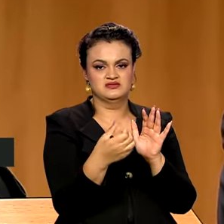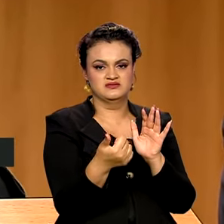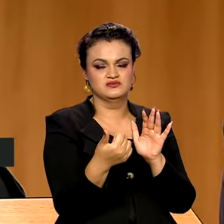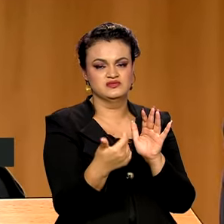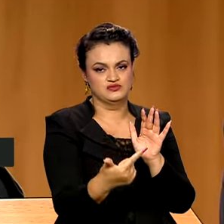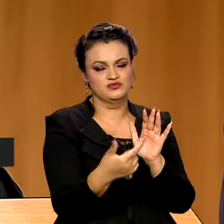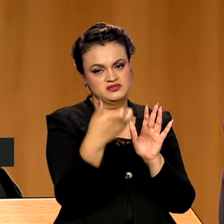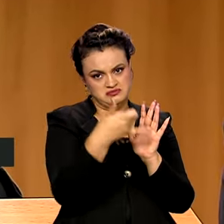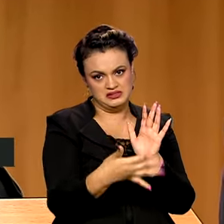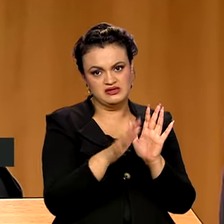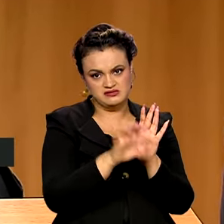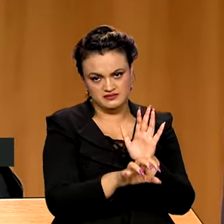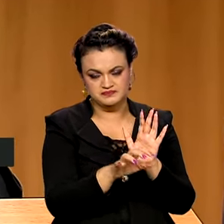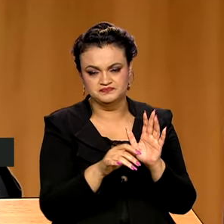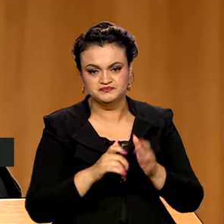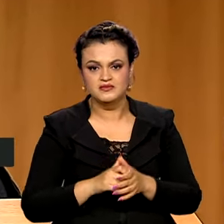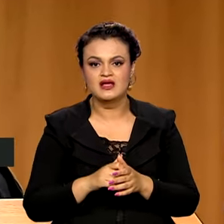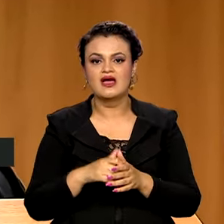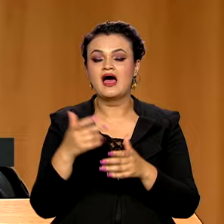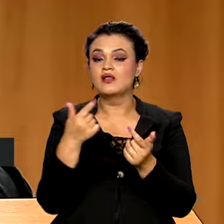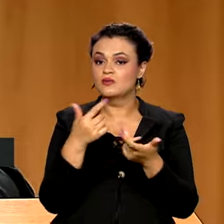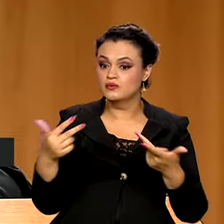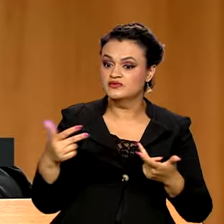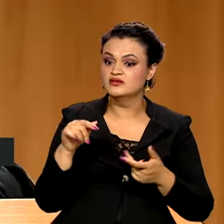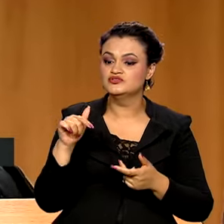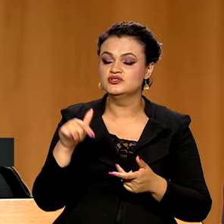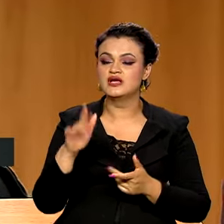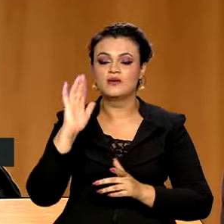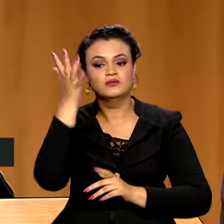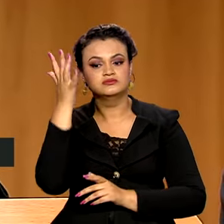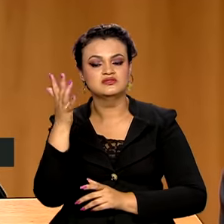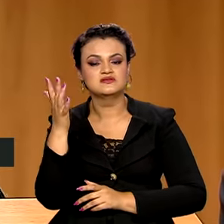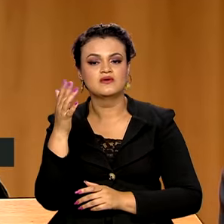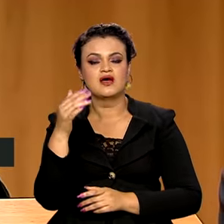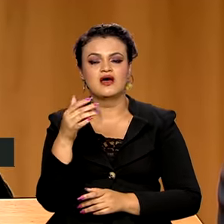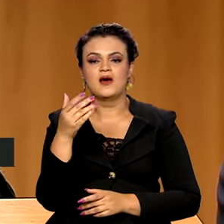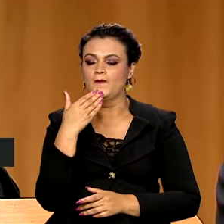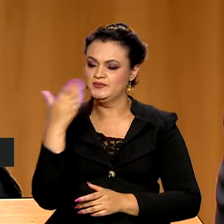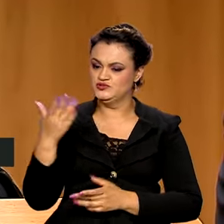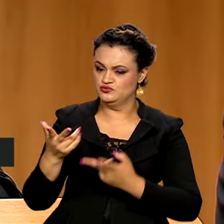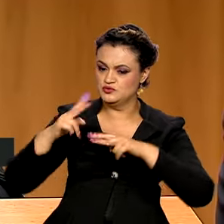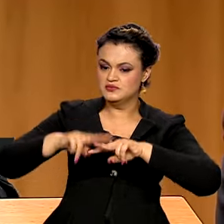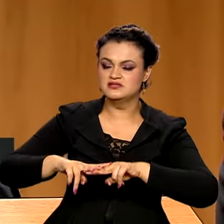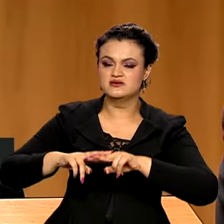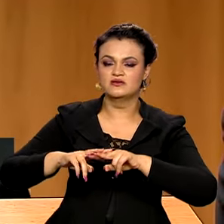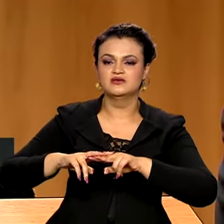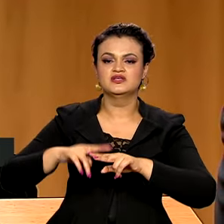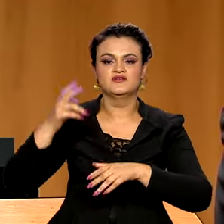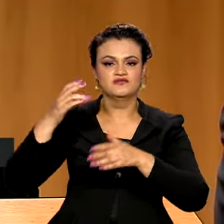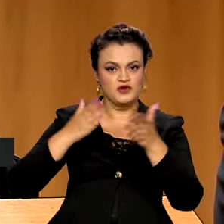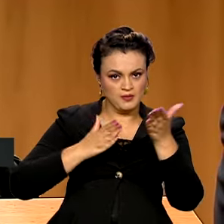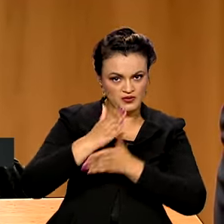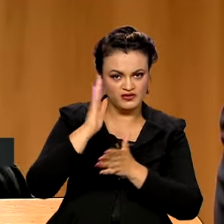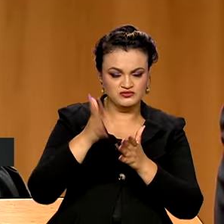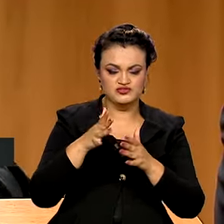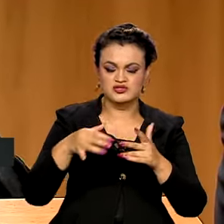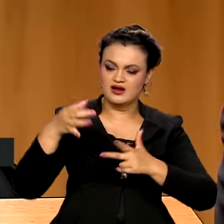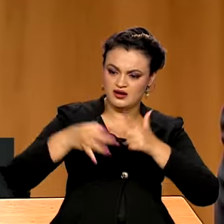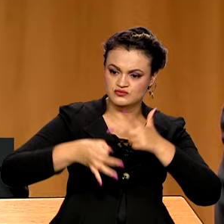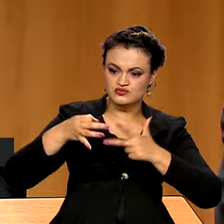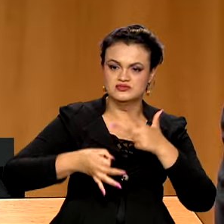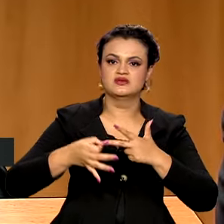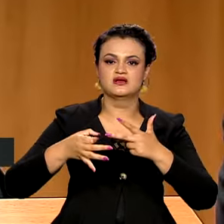Código de Processo Penal. A novidade que levou ao pedido de prisão preventiva, que foi deferido pelo Poder